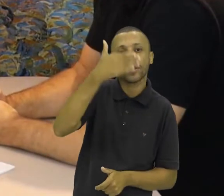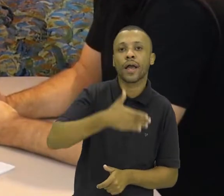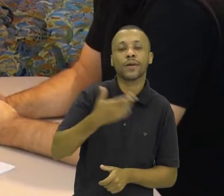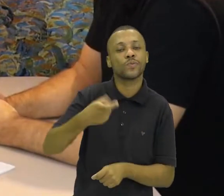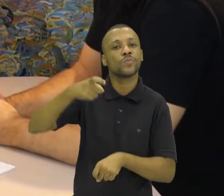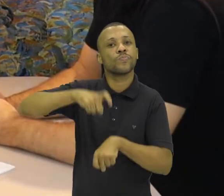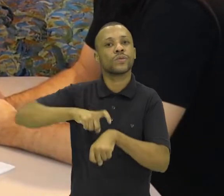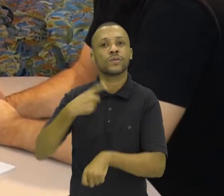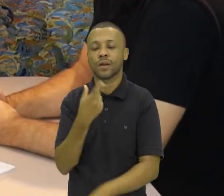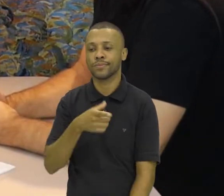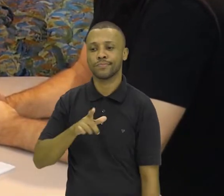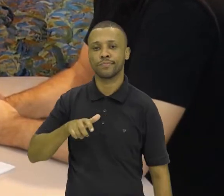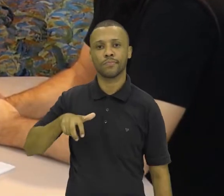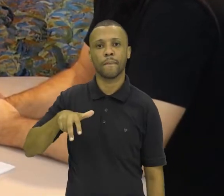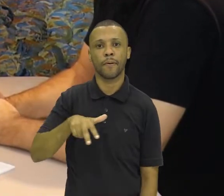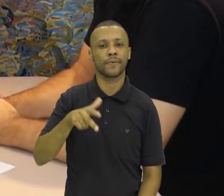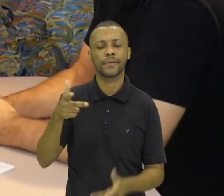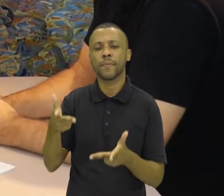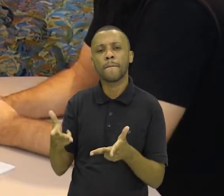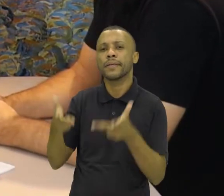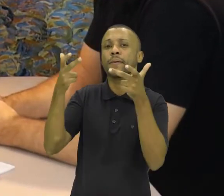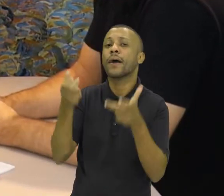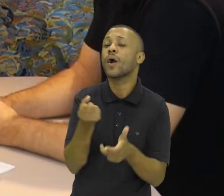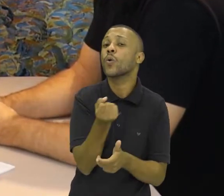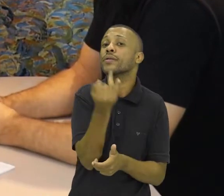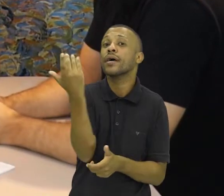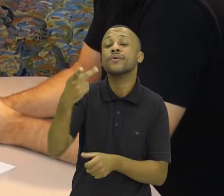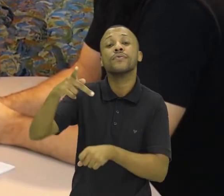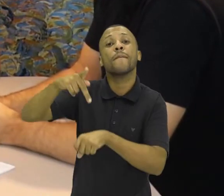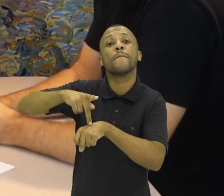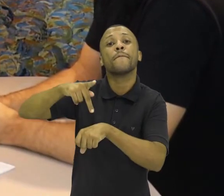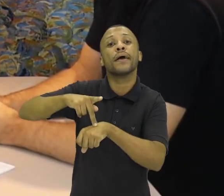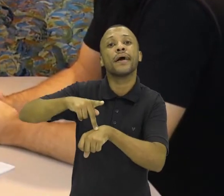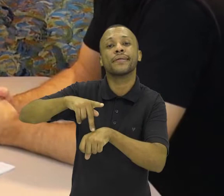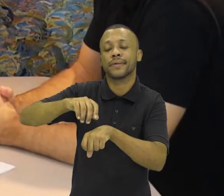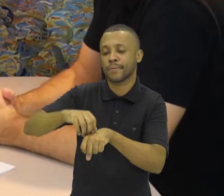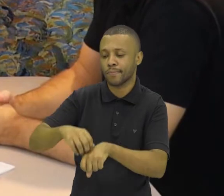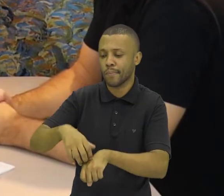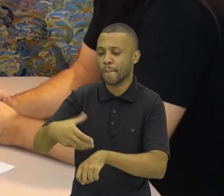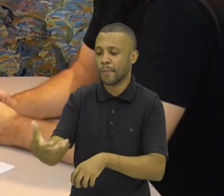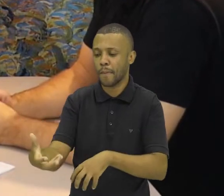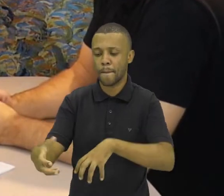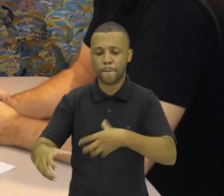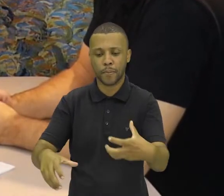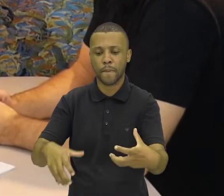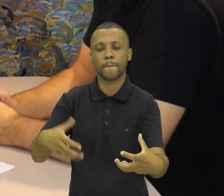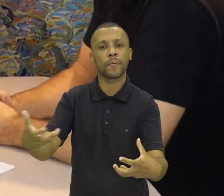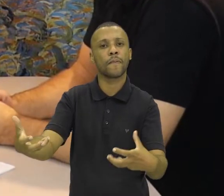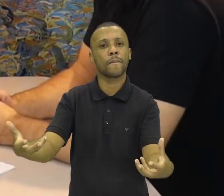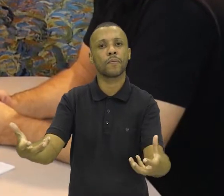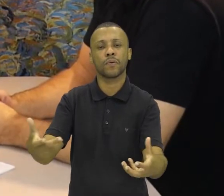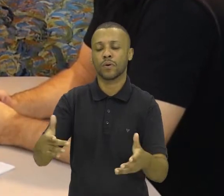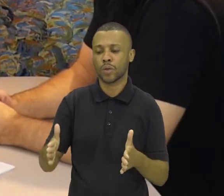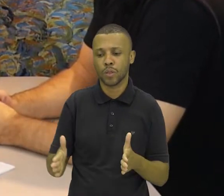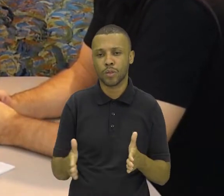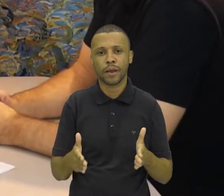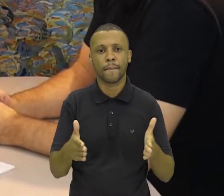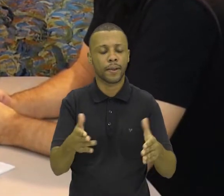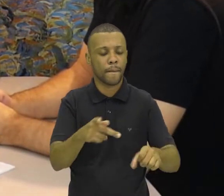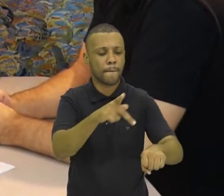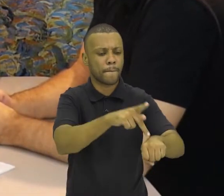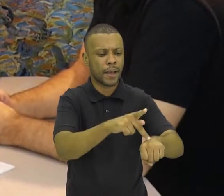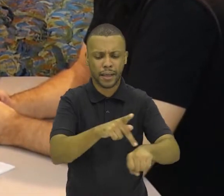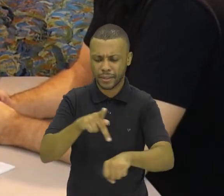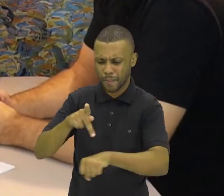consegue andar, tá? Você não enxerga a quantidade de pedras portuguesas que estão soltas pelo caminho. O